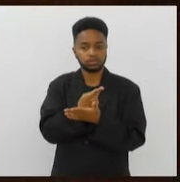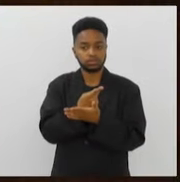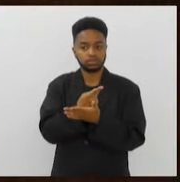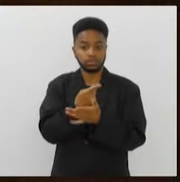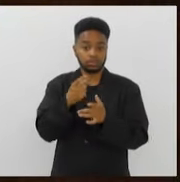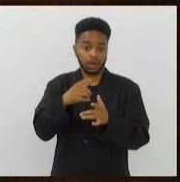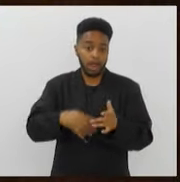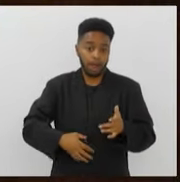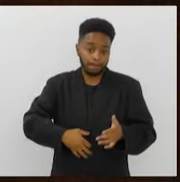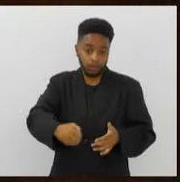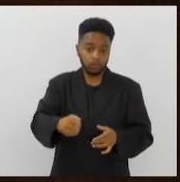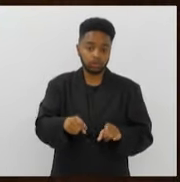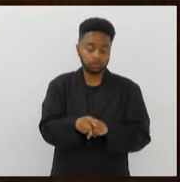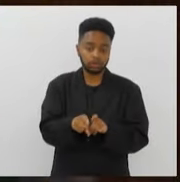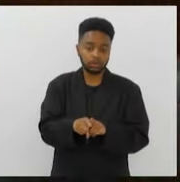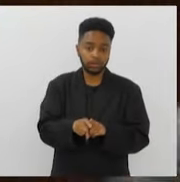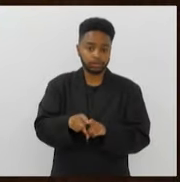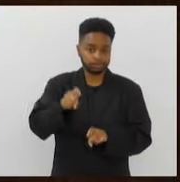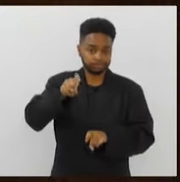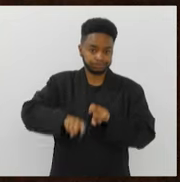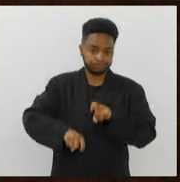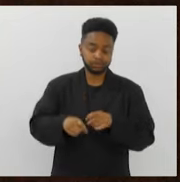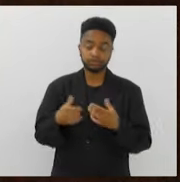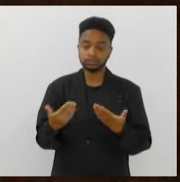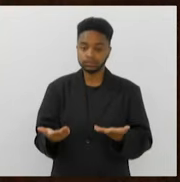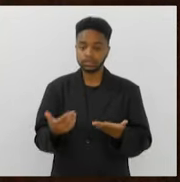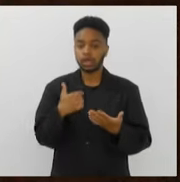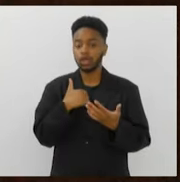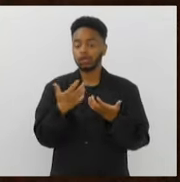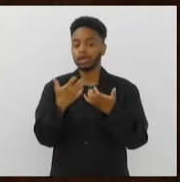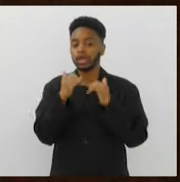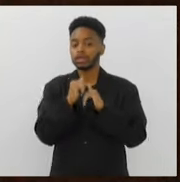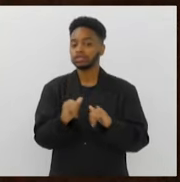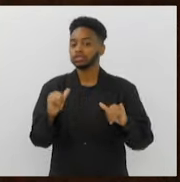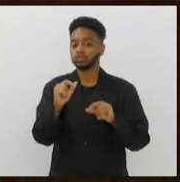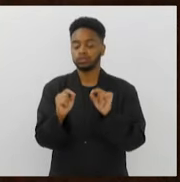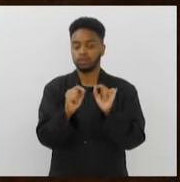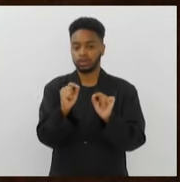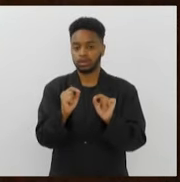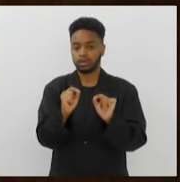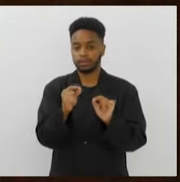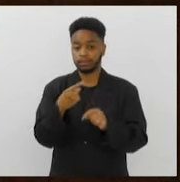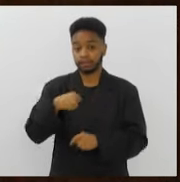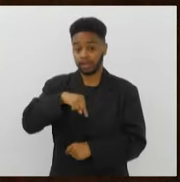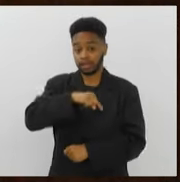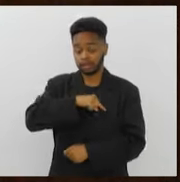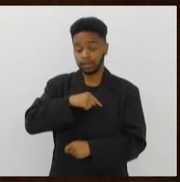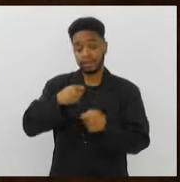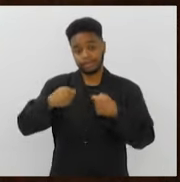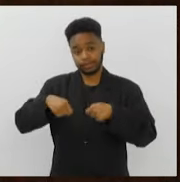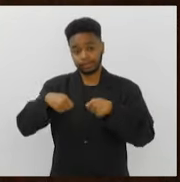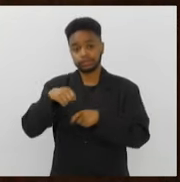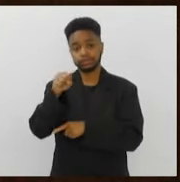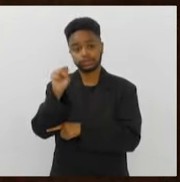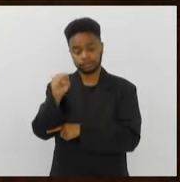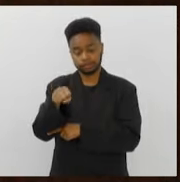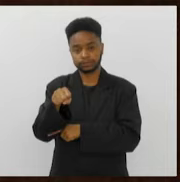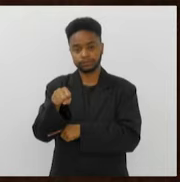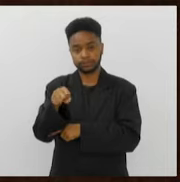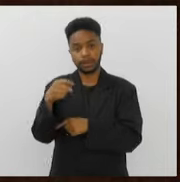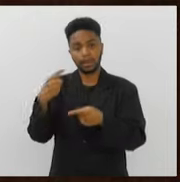o aborto e a violência sexual. Então, eu queria só dizer que a gente deve, sim, porque